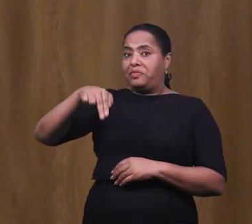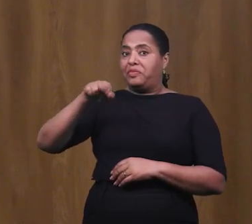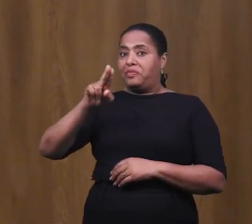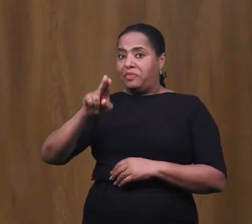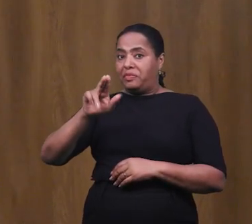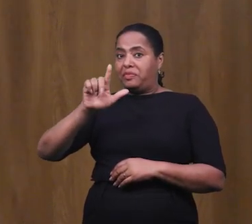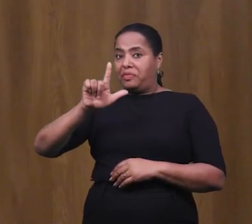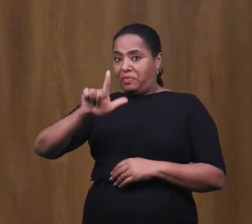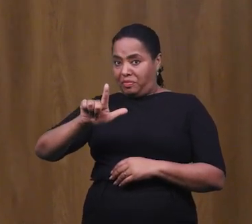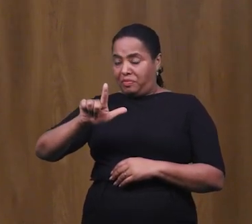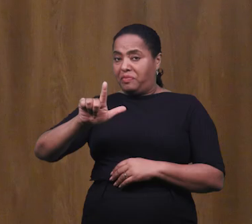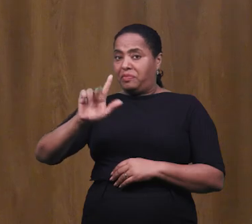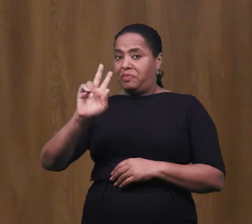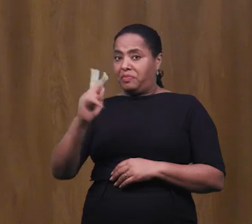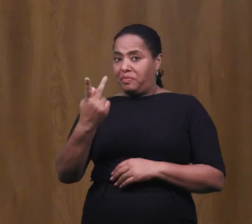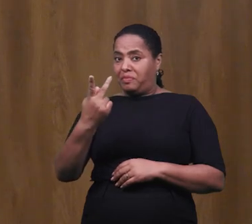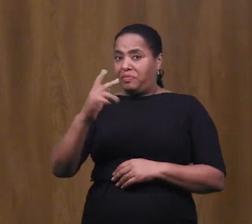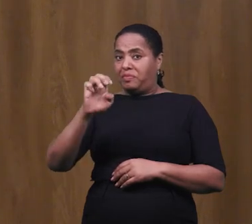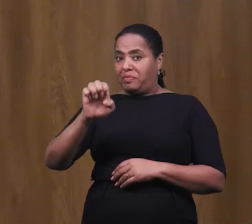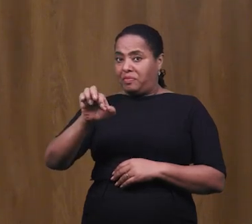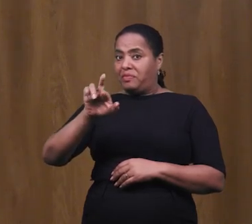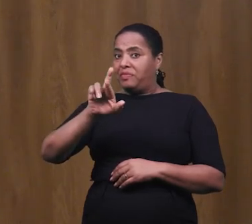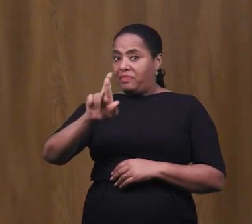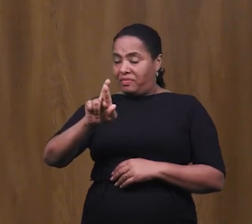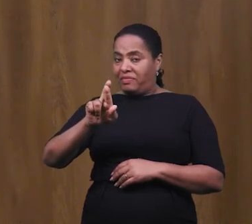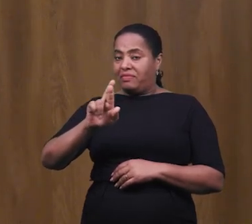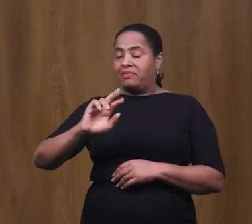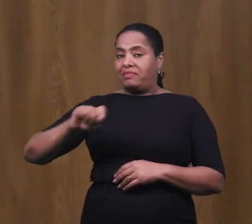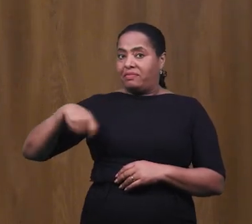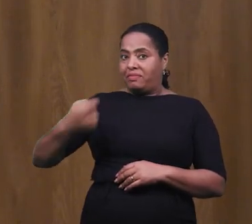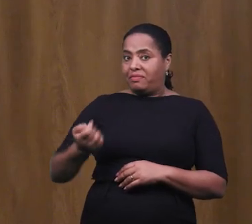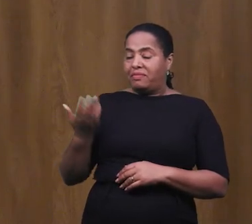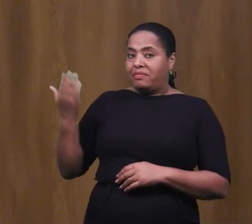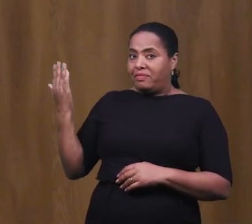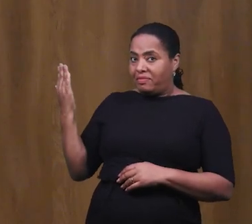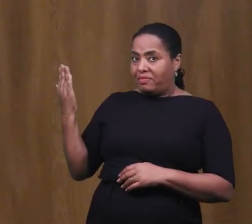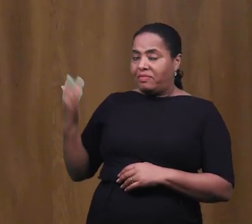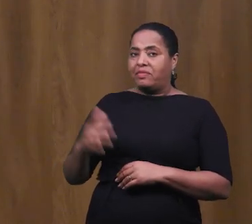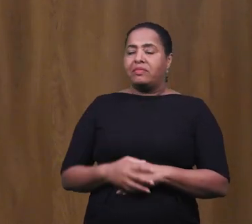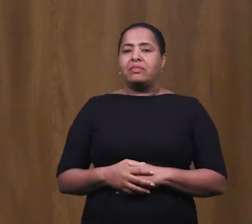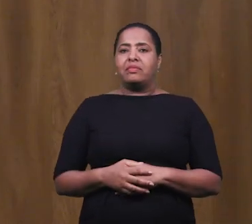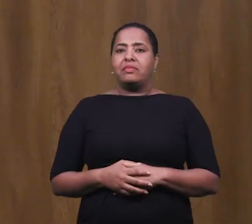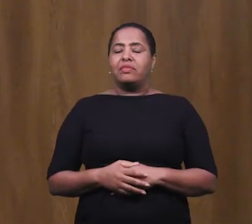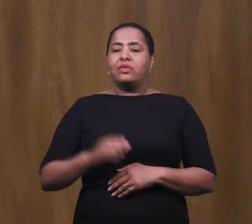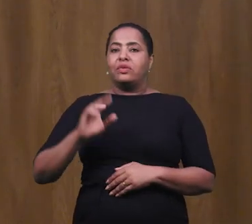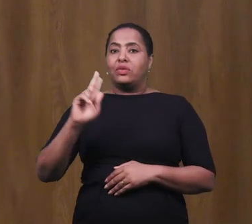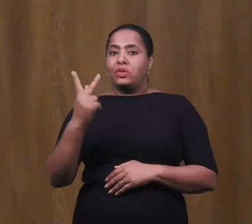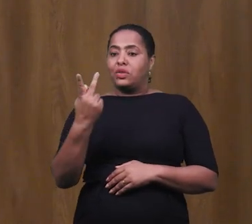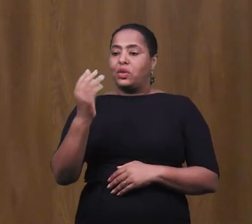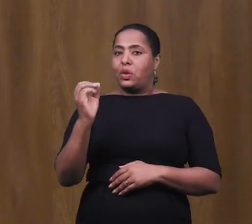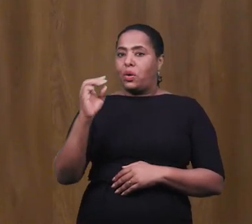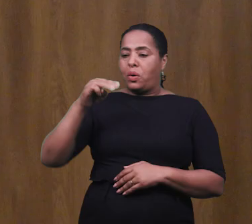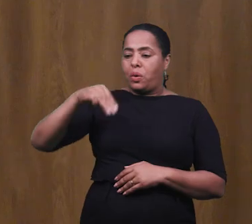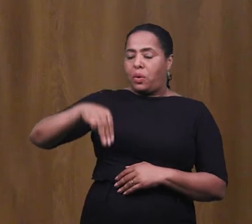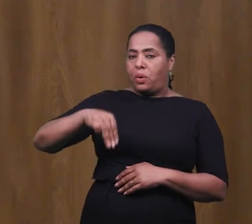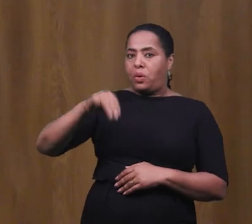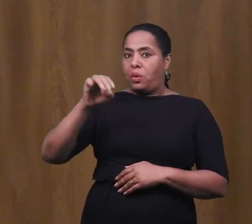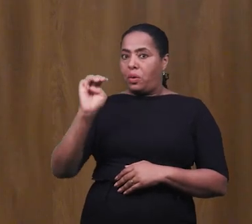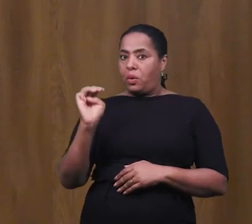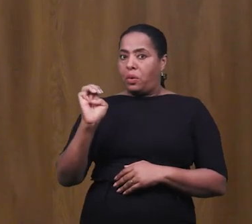Configuração da mão em A, passando aqui no rosto. Mulher. Sinal de homem. A barba,